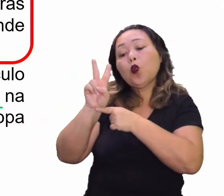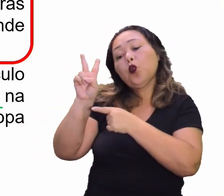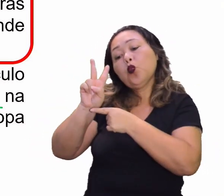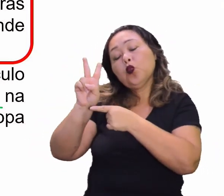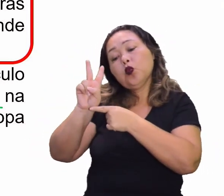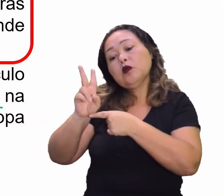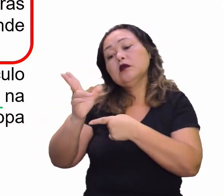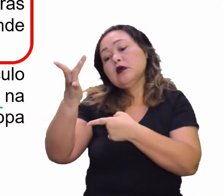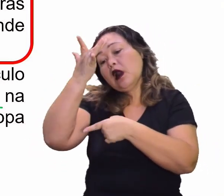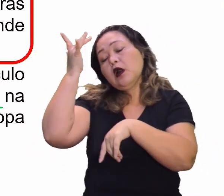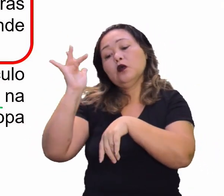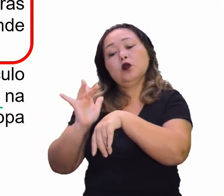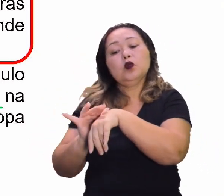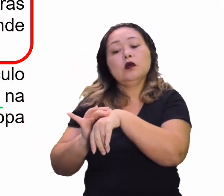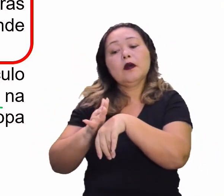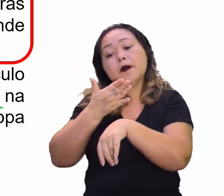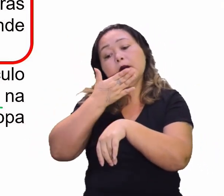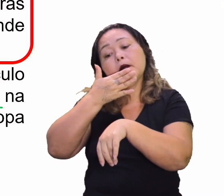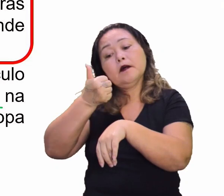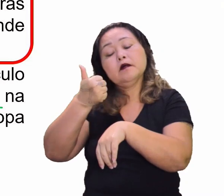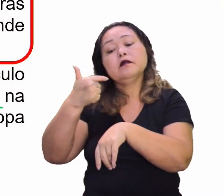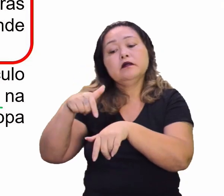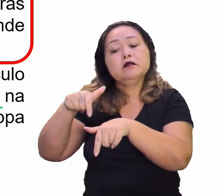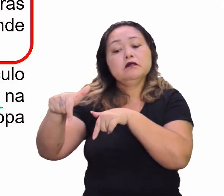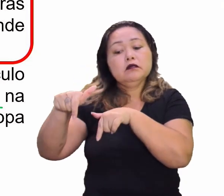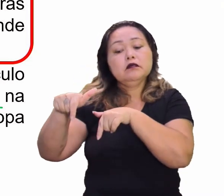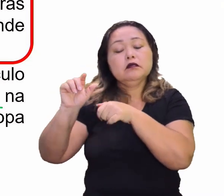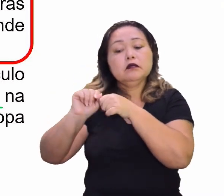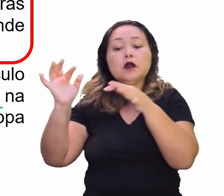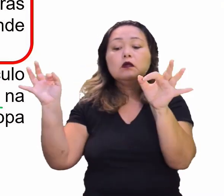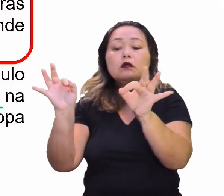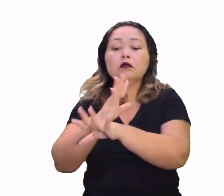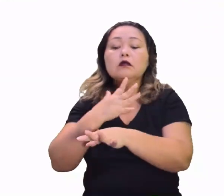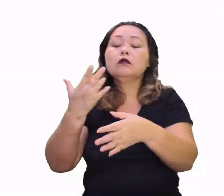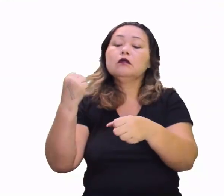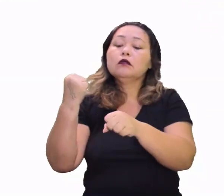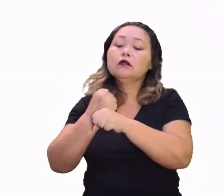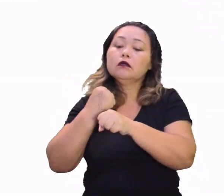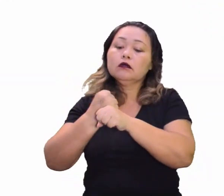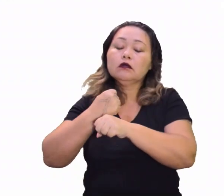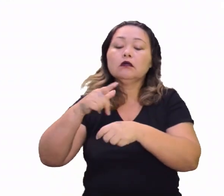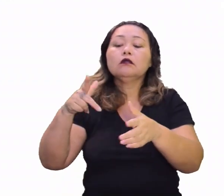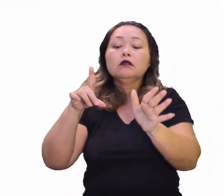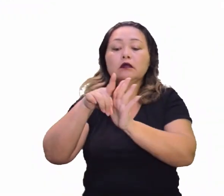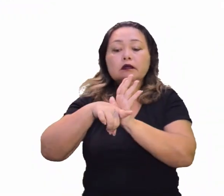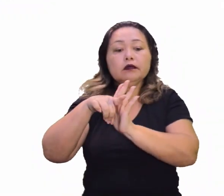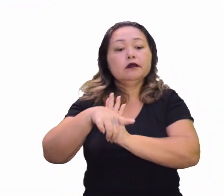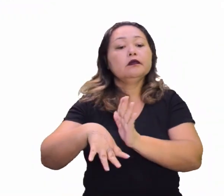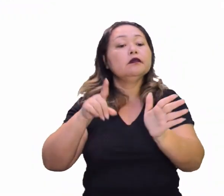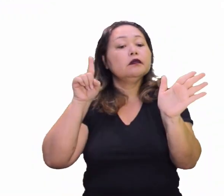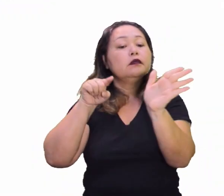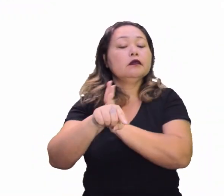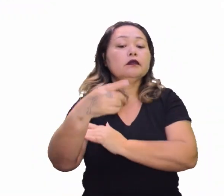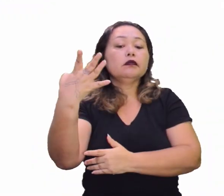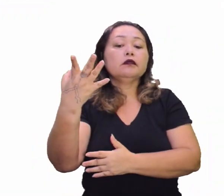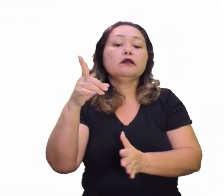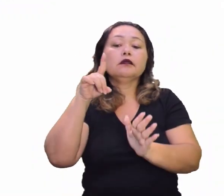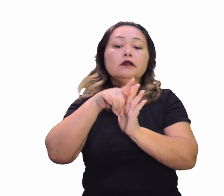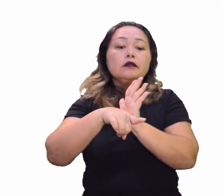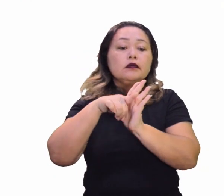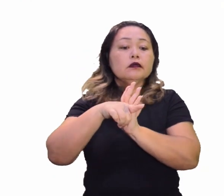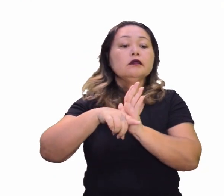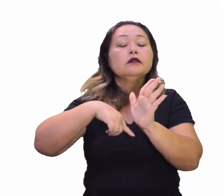doentes. Exatamente. É isso? Então, melhorou a condição de trabalho para concluir a obra. Beleza? Questão 4. A